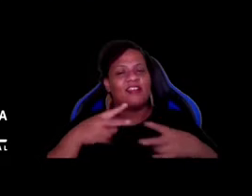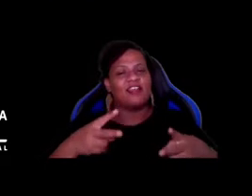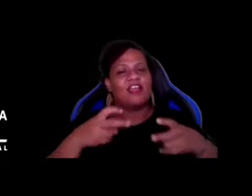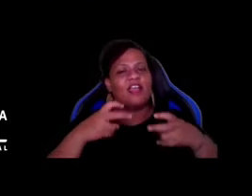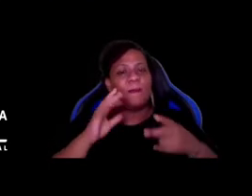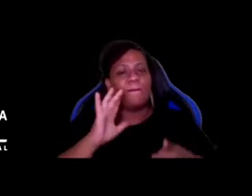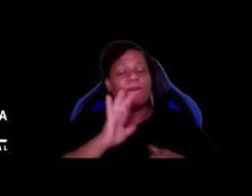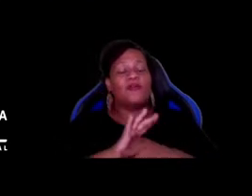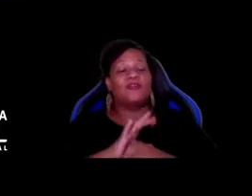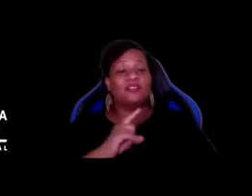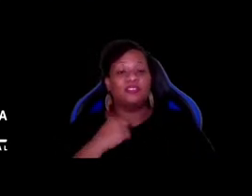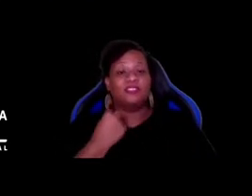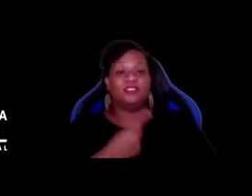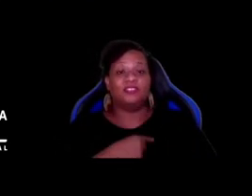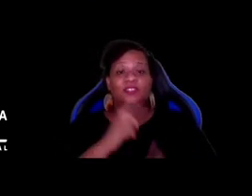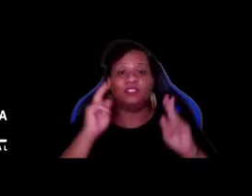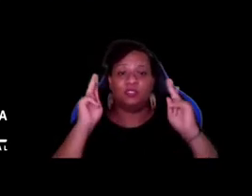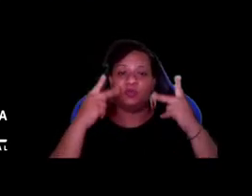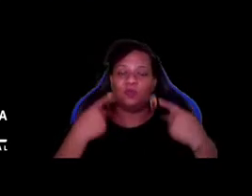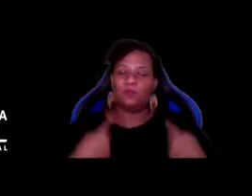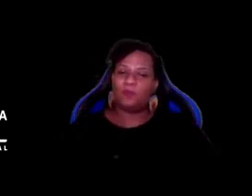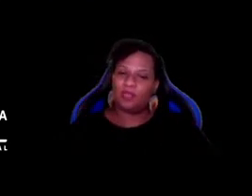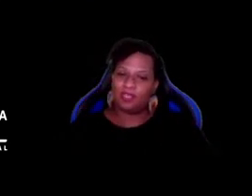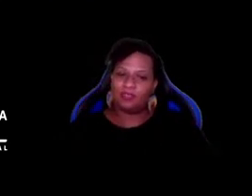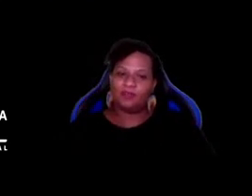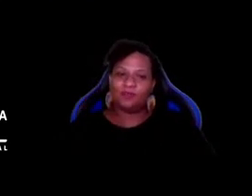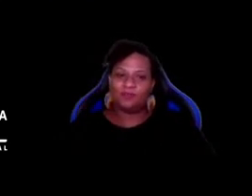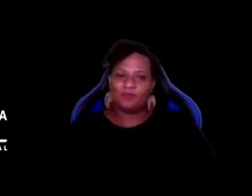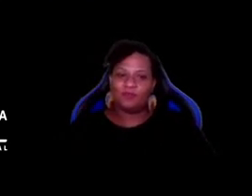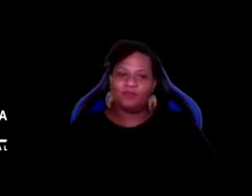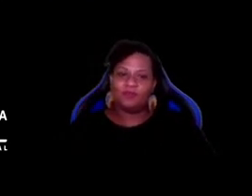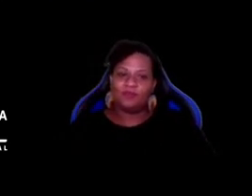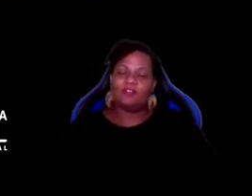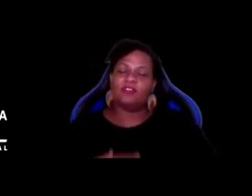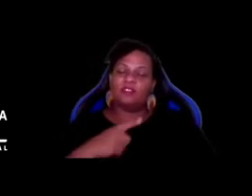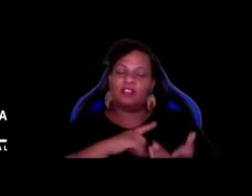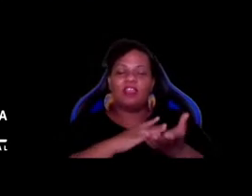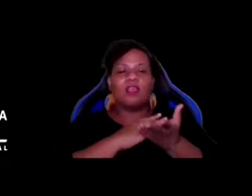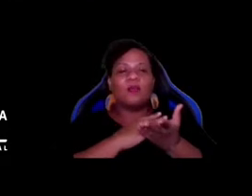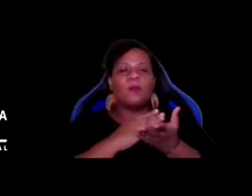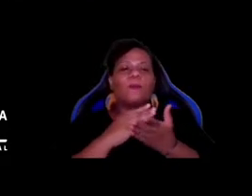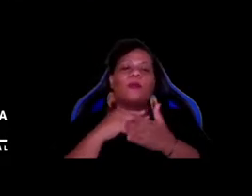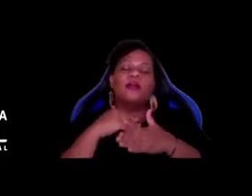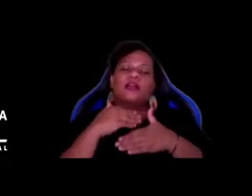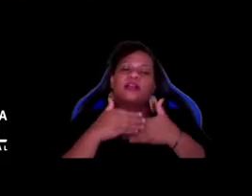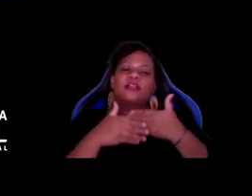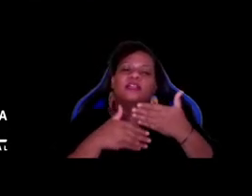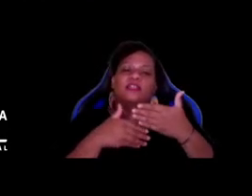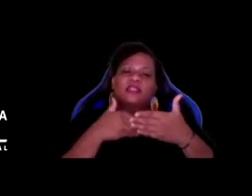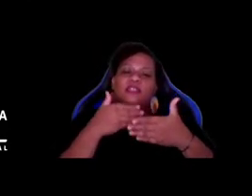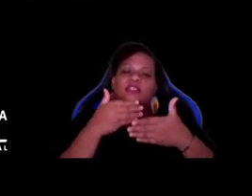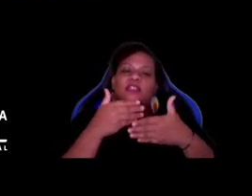seres humanos, e nós vamos dar início a uma